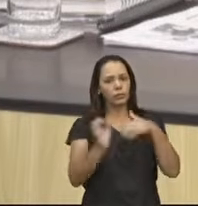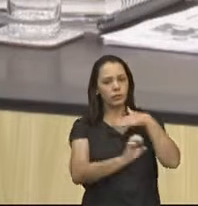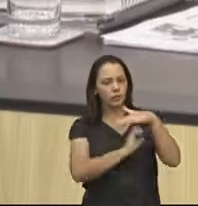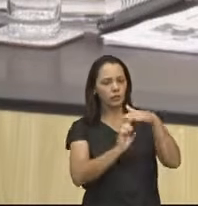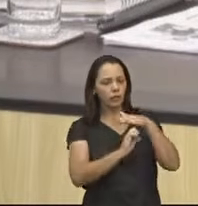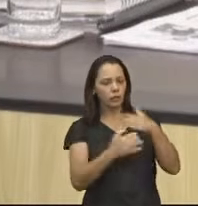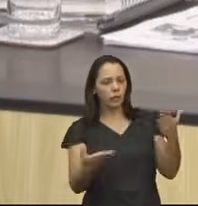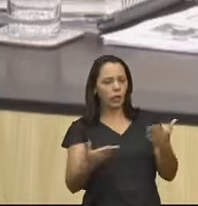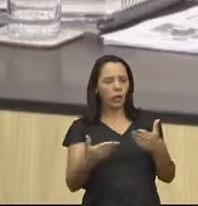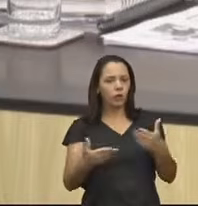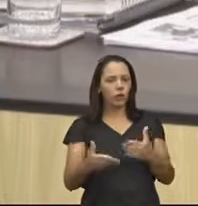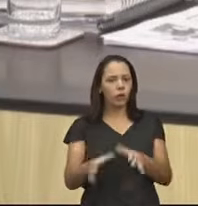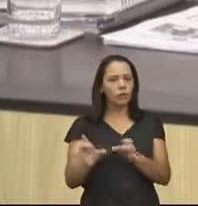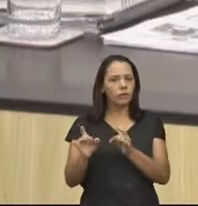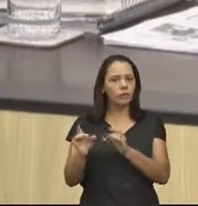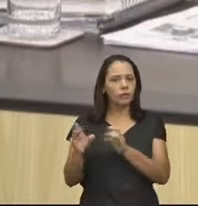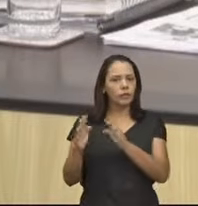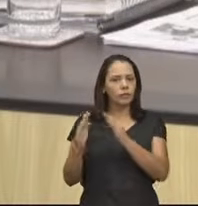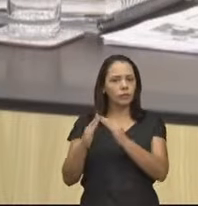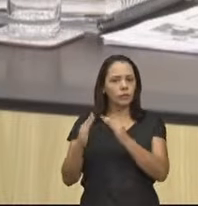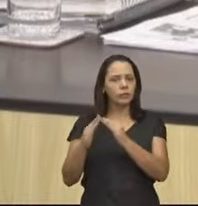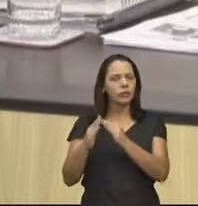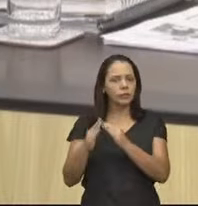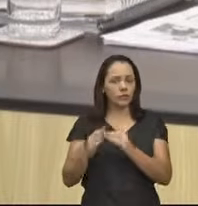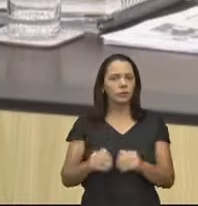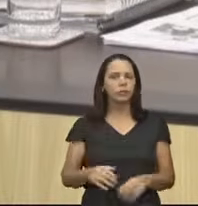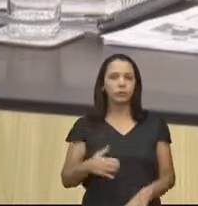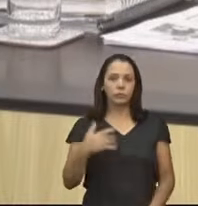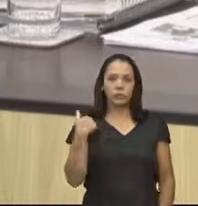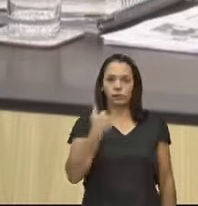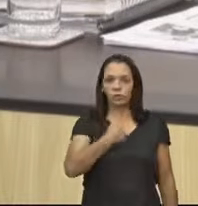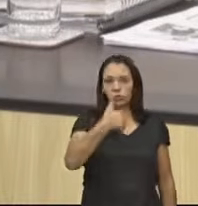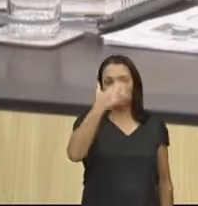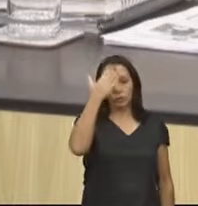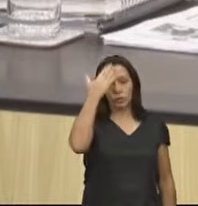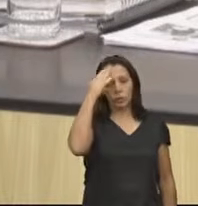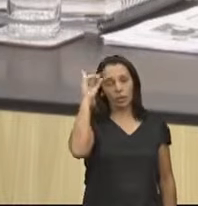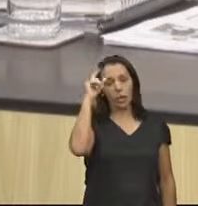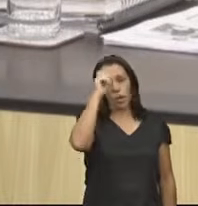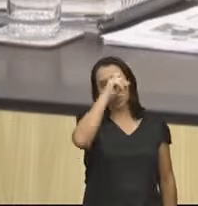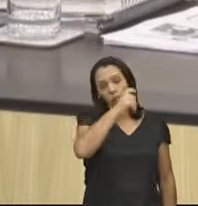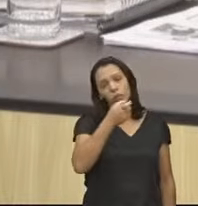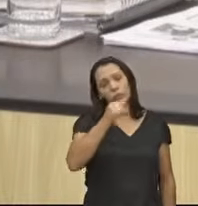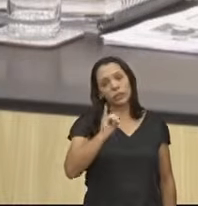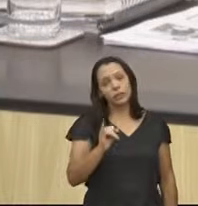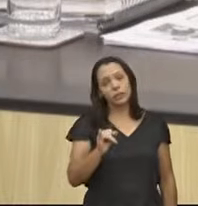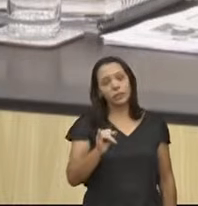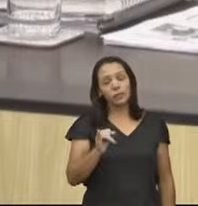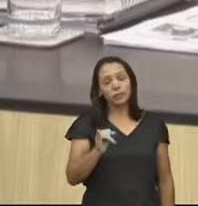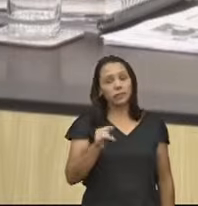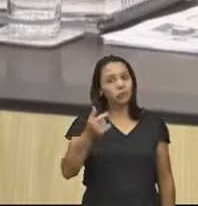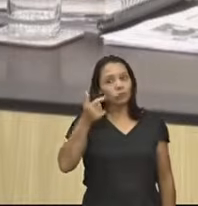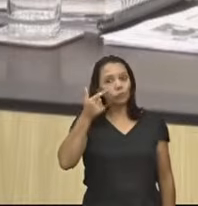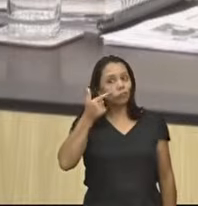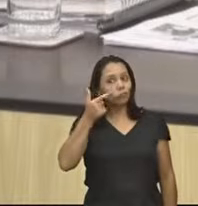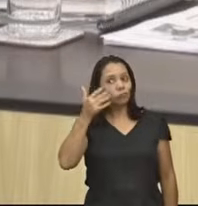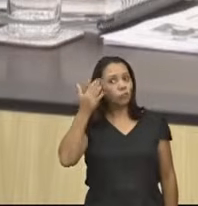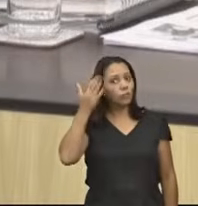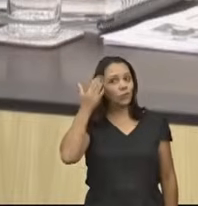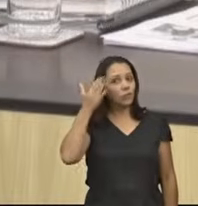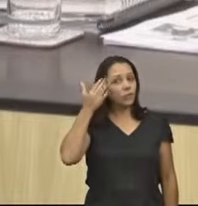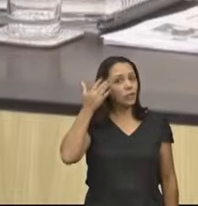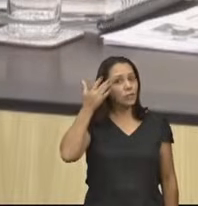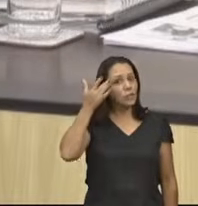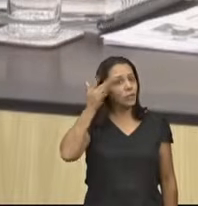a vida como corretor e a gente sabe o quanto é difícil. Se não souber, não tiver uma boa administração,